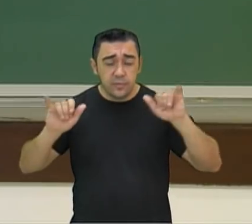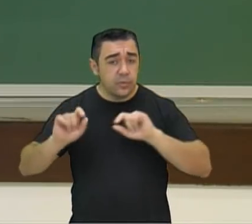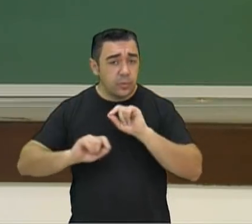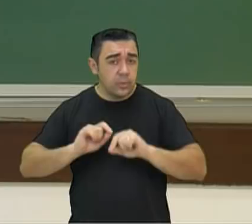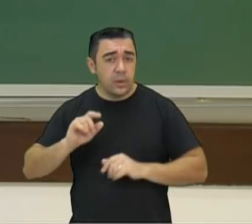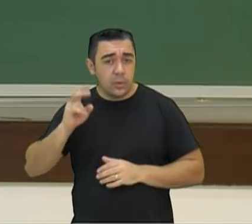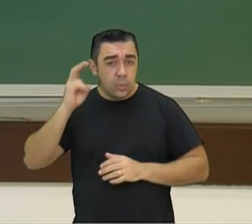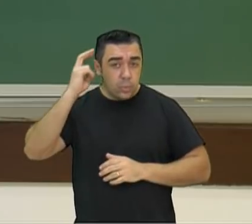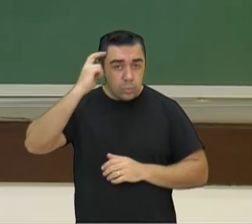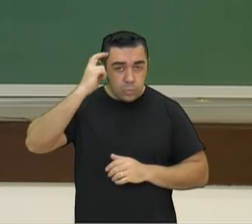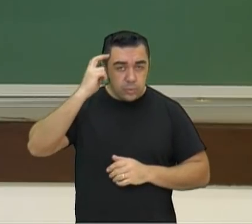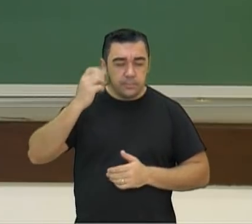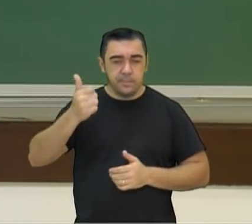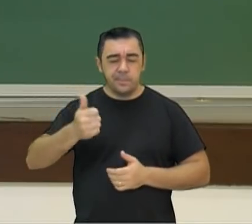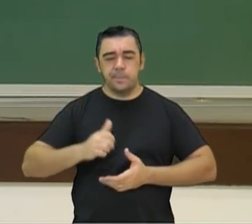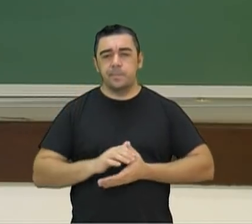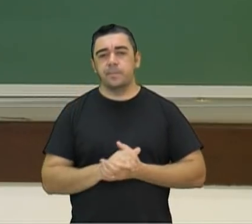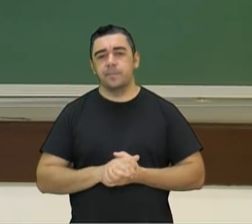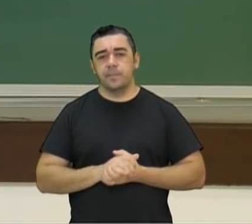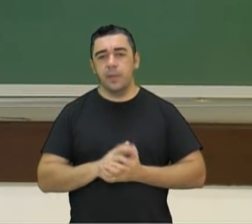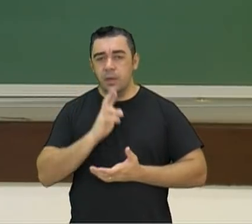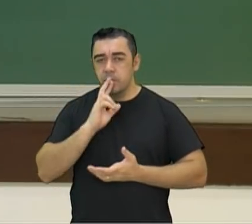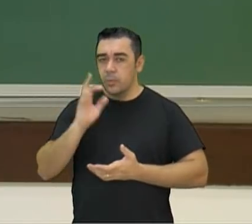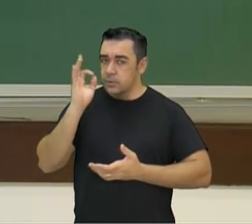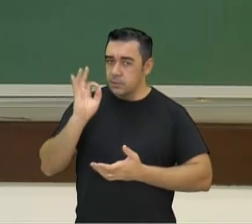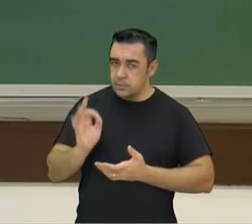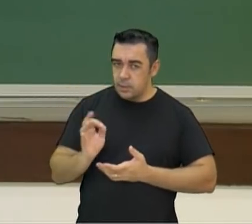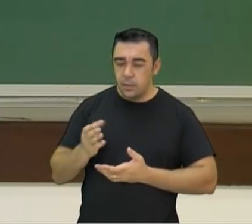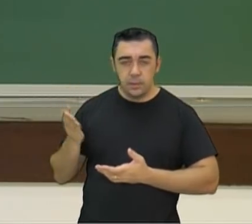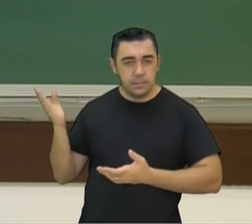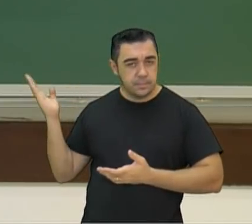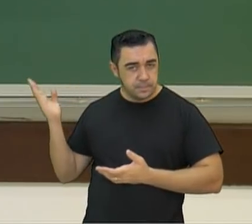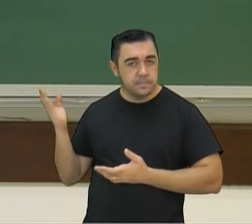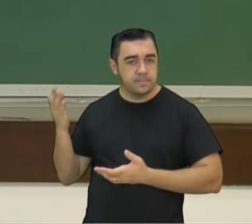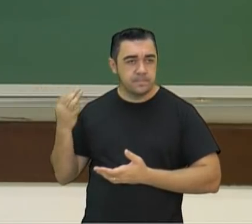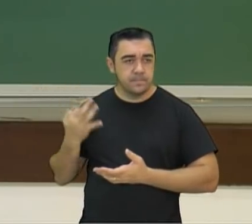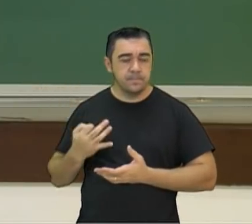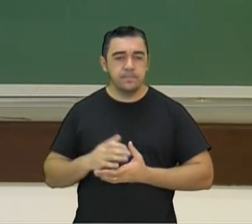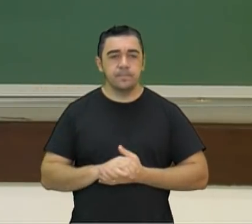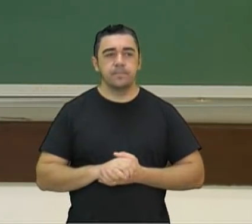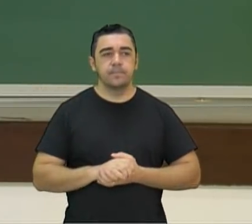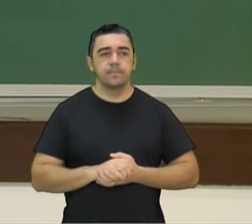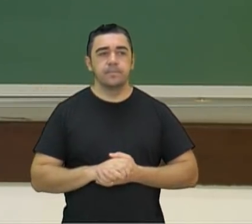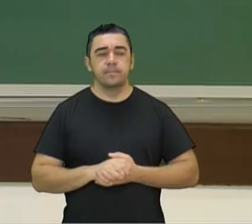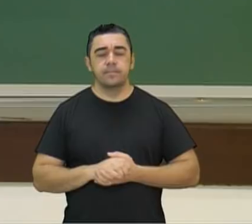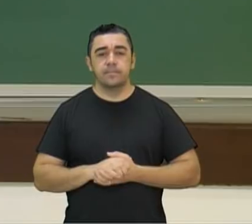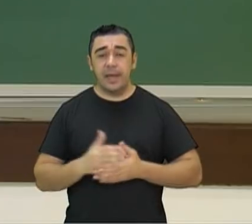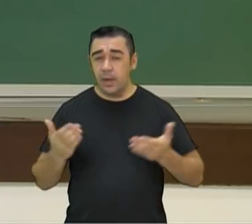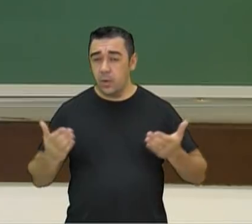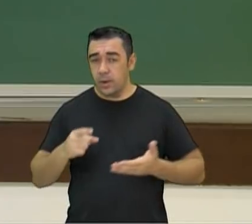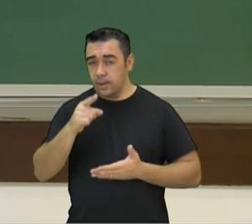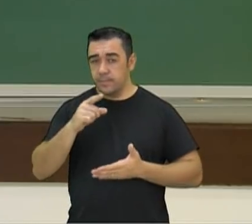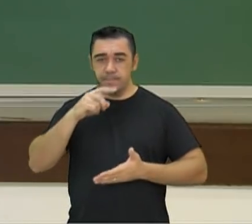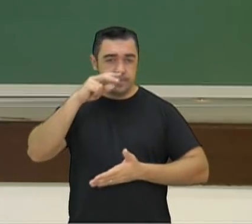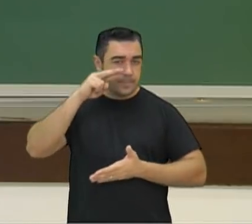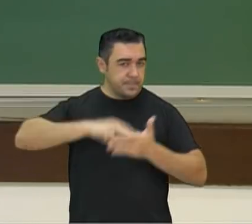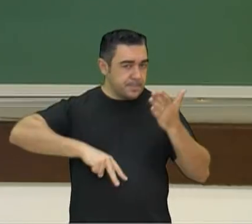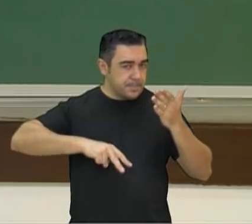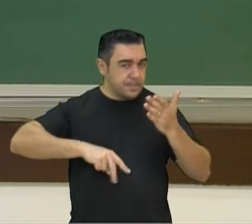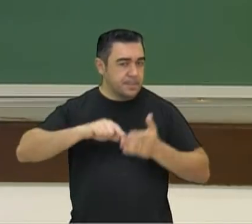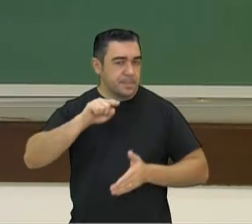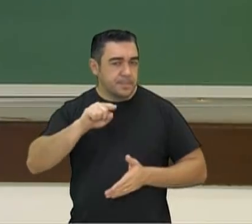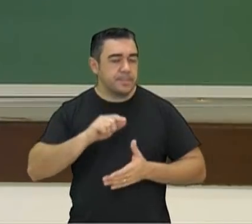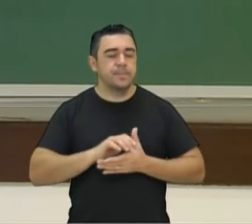nossa cultura, ok? Então, quem marcou a primeira proposta, parabéns, acertou mais essa. Agora, vamos